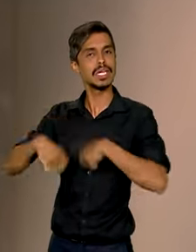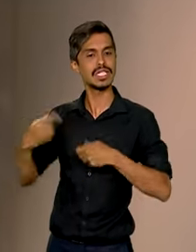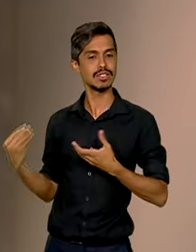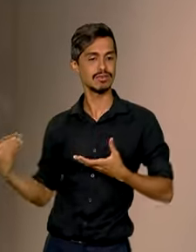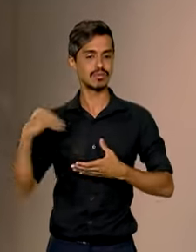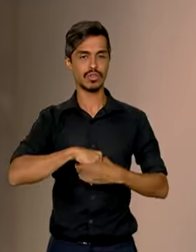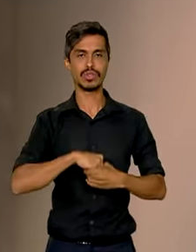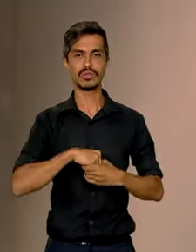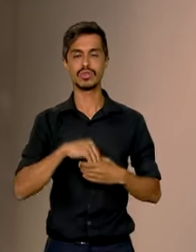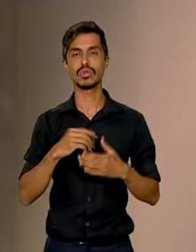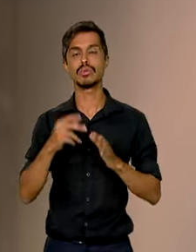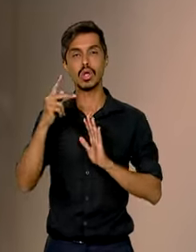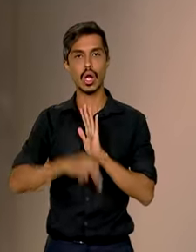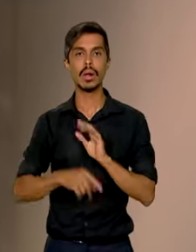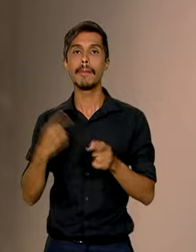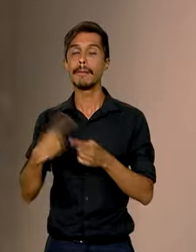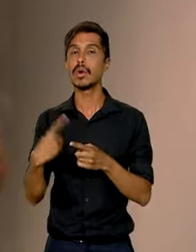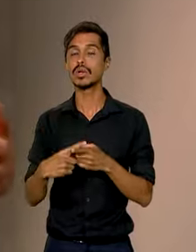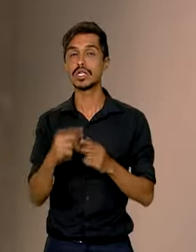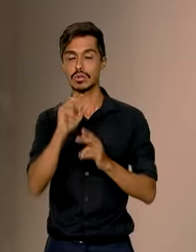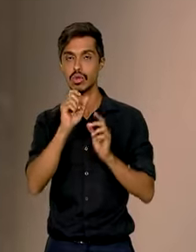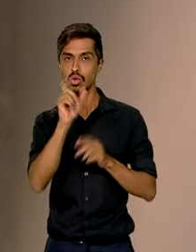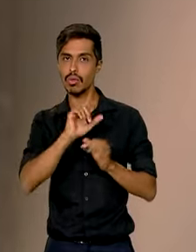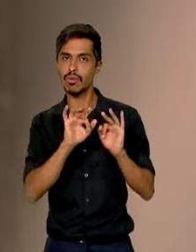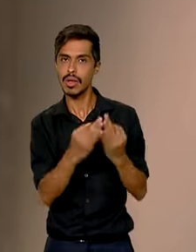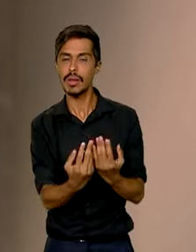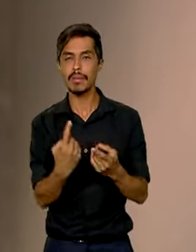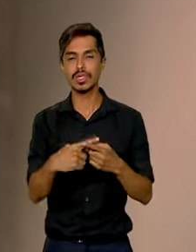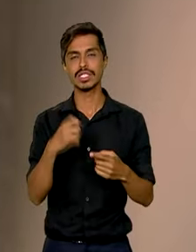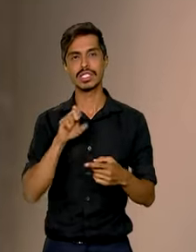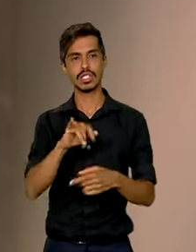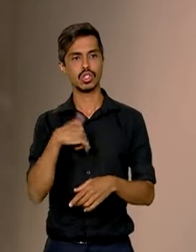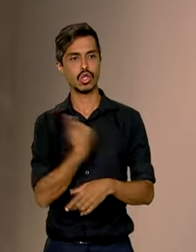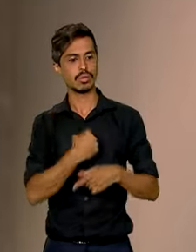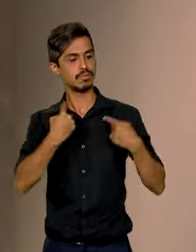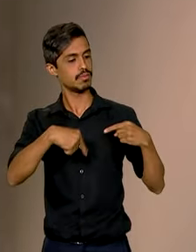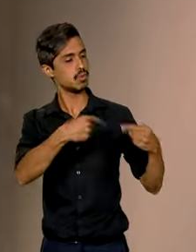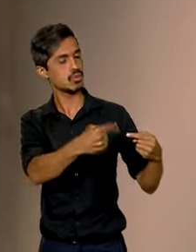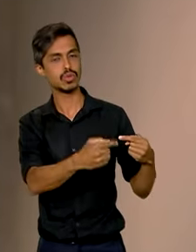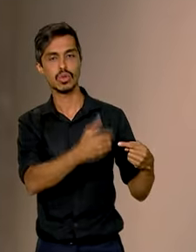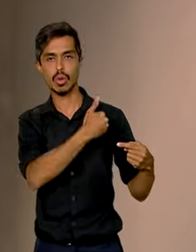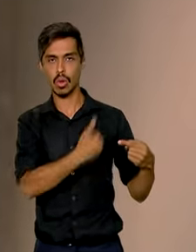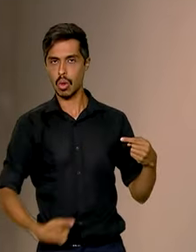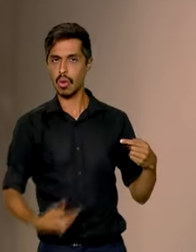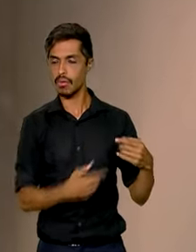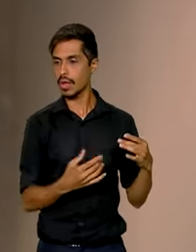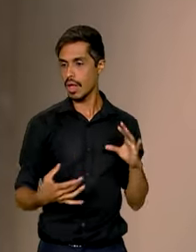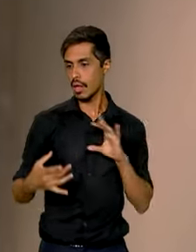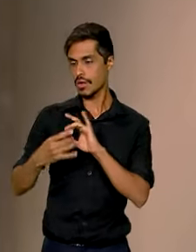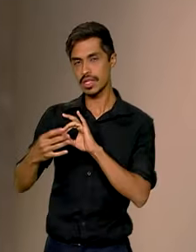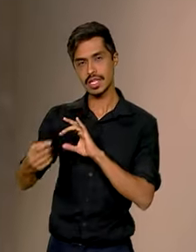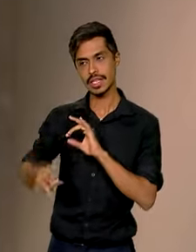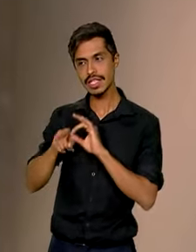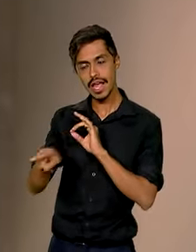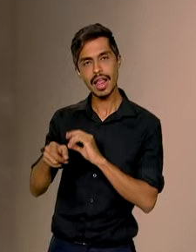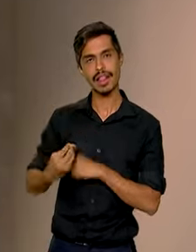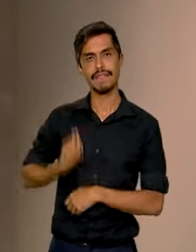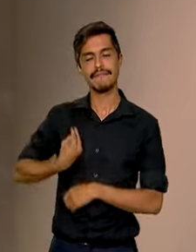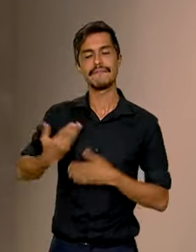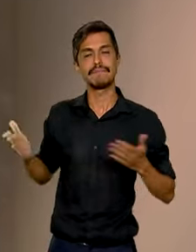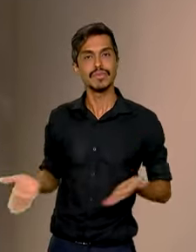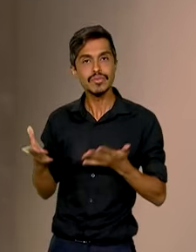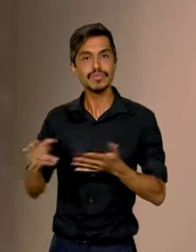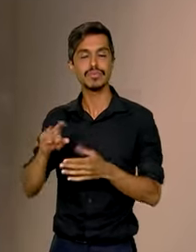programa. Porque aí, se a gente conseguir fazer essa junção de políticas públicas na vida dessas famílias, a gente vai ter um